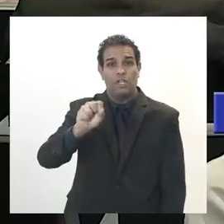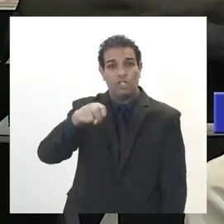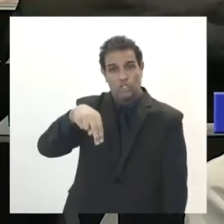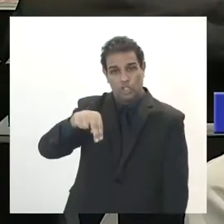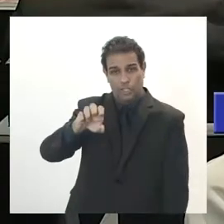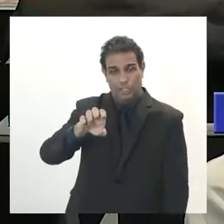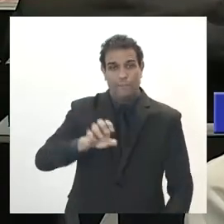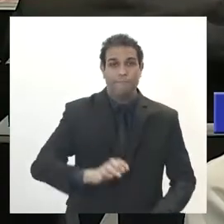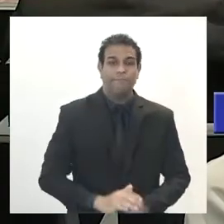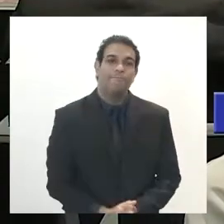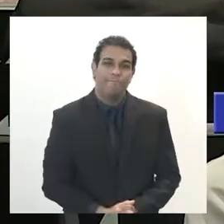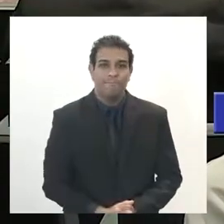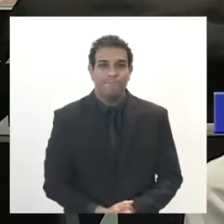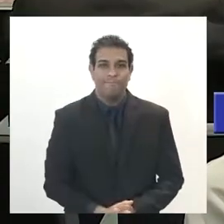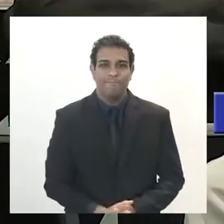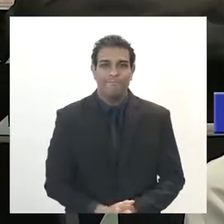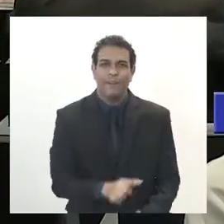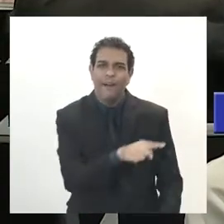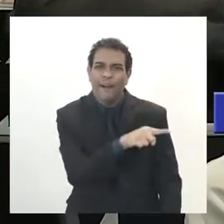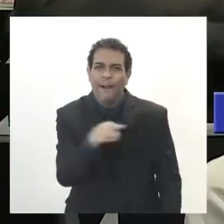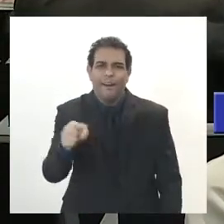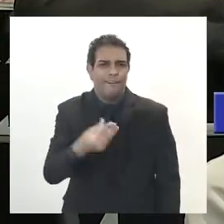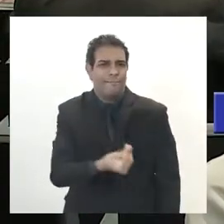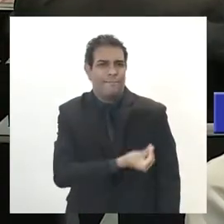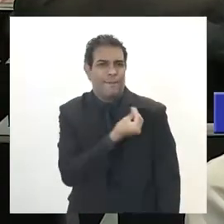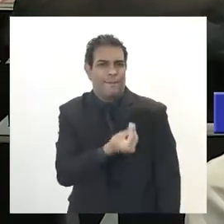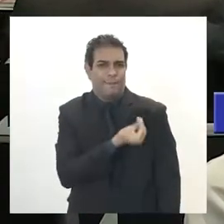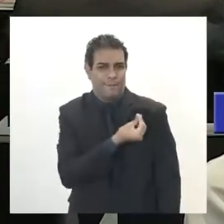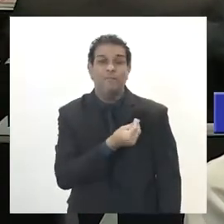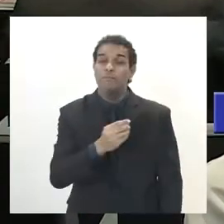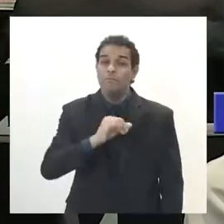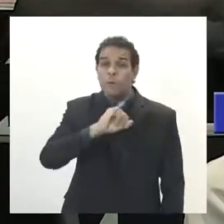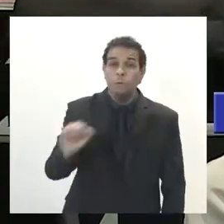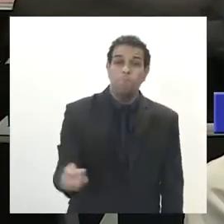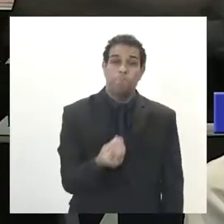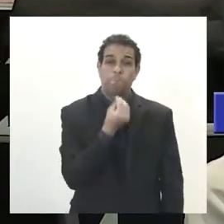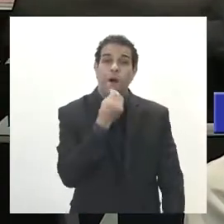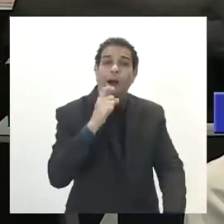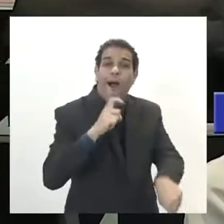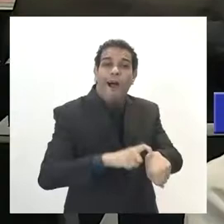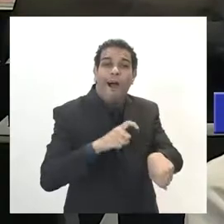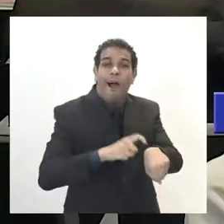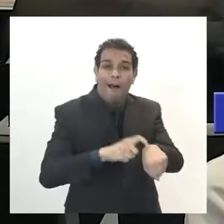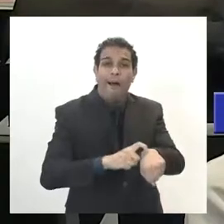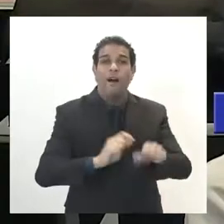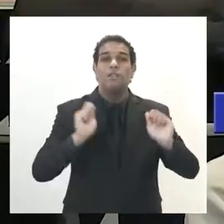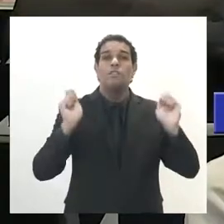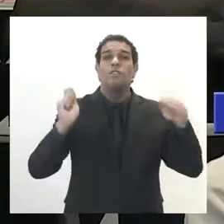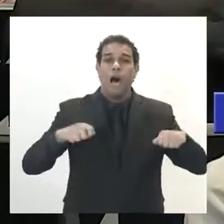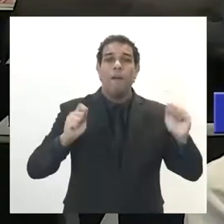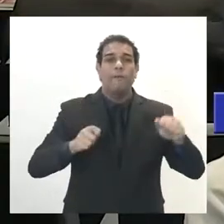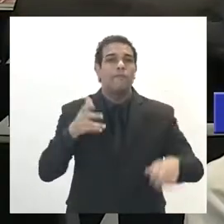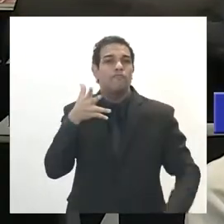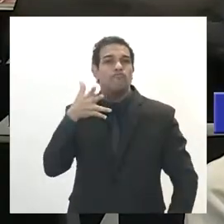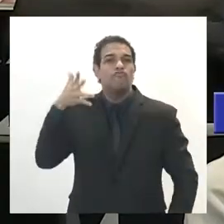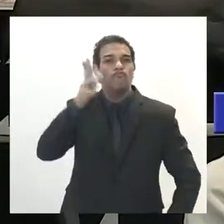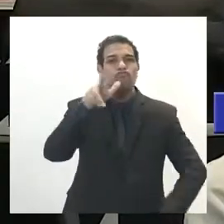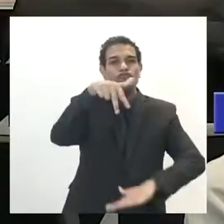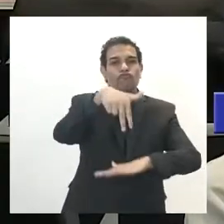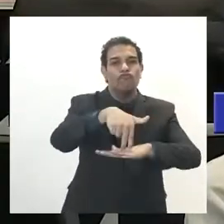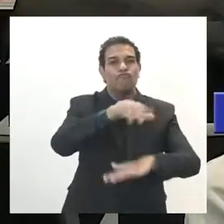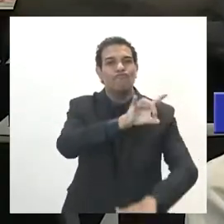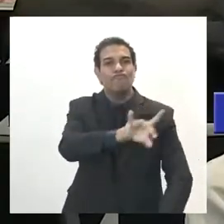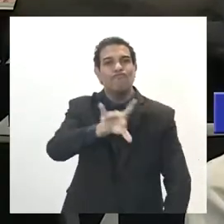e como os presentes todos vão ter a oportunidade de usar a palavra eu